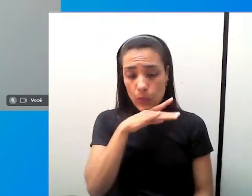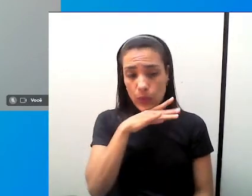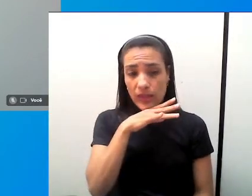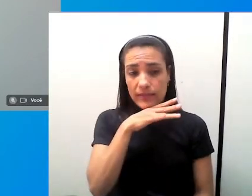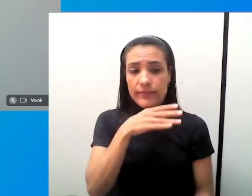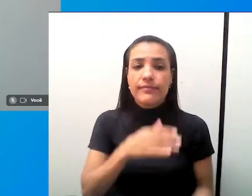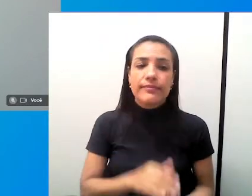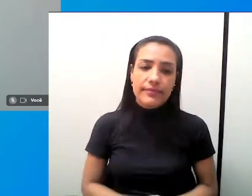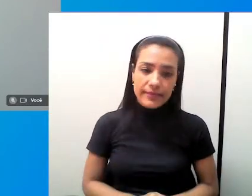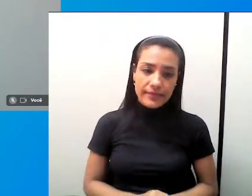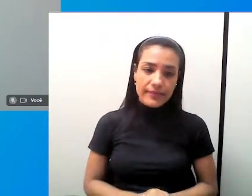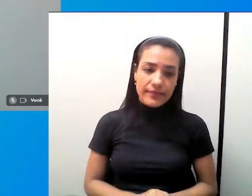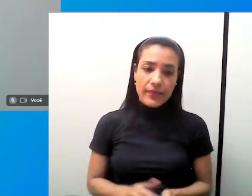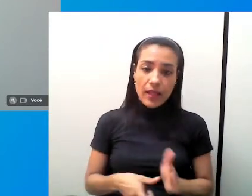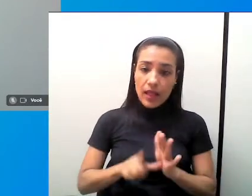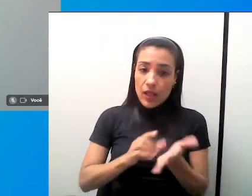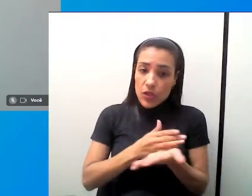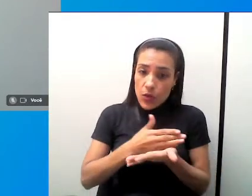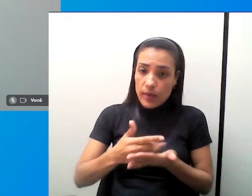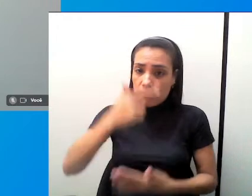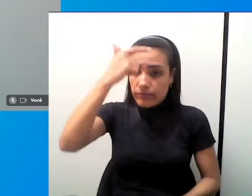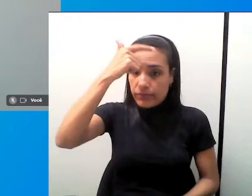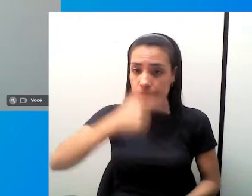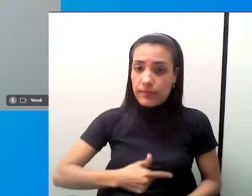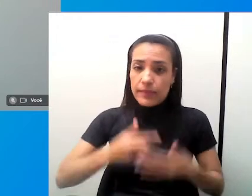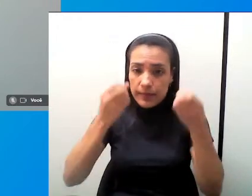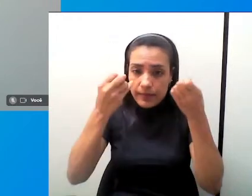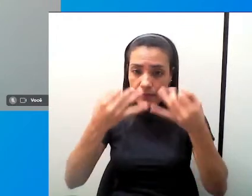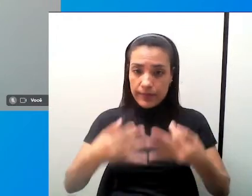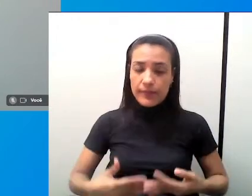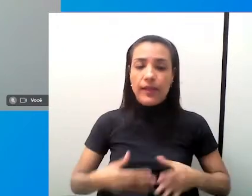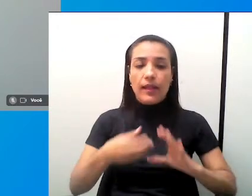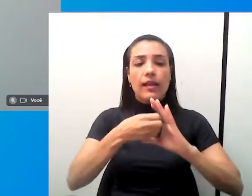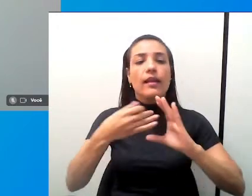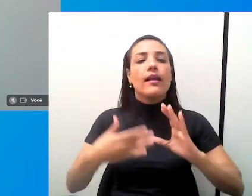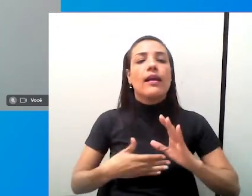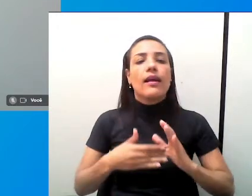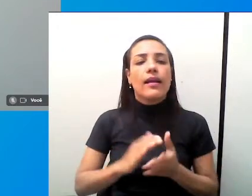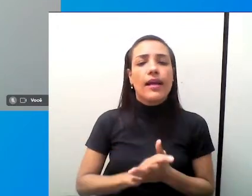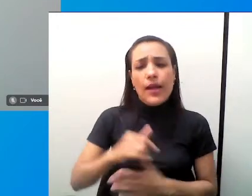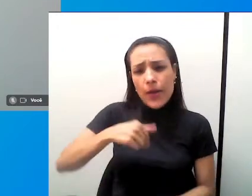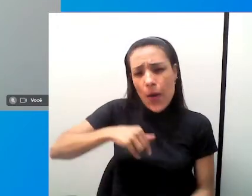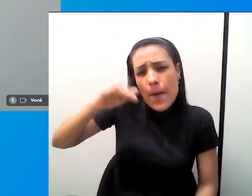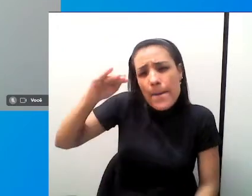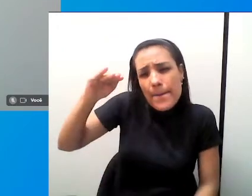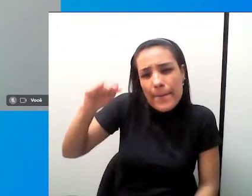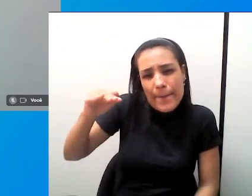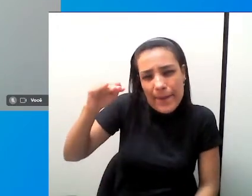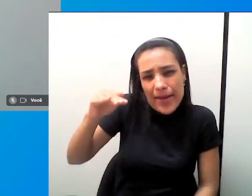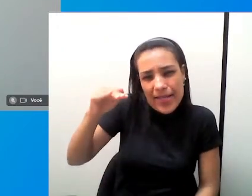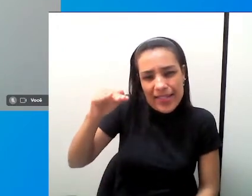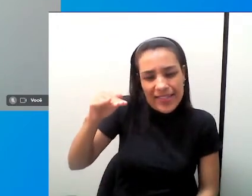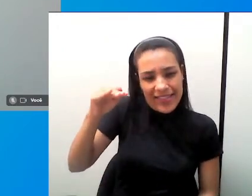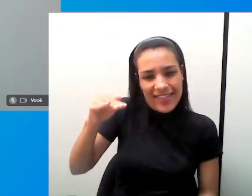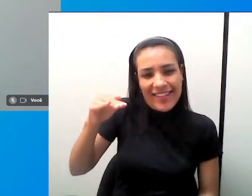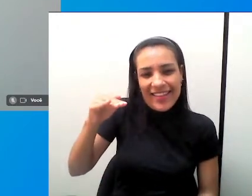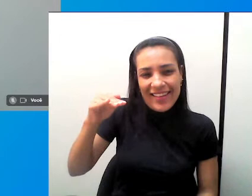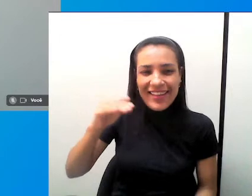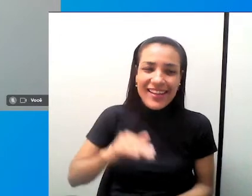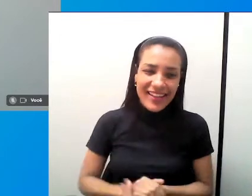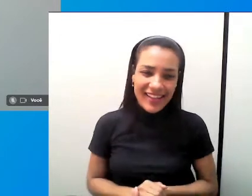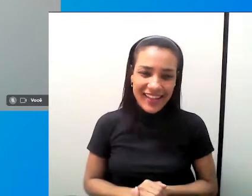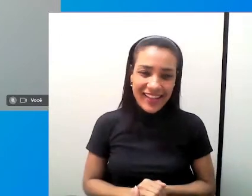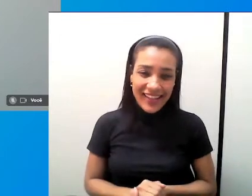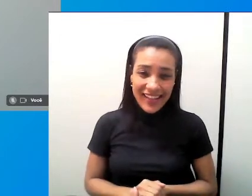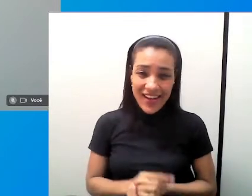E antes de começar, então, vou fazer minha autodescrição. Eu sou de estatura baixa, não sou mediana.